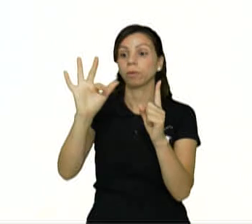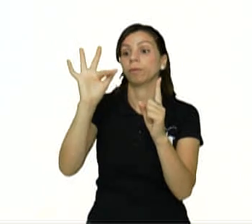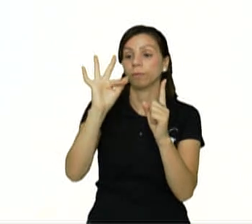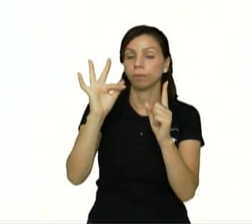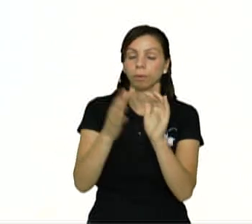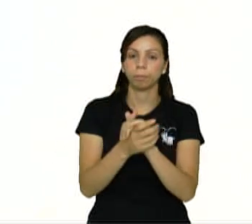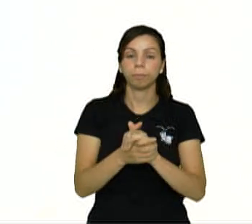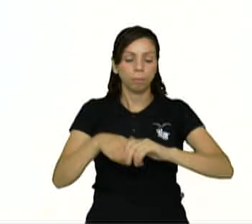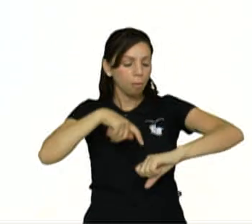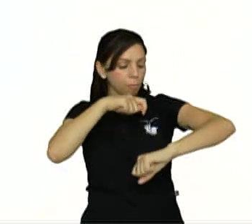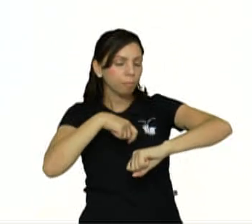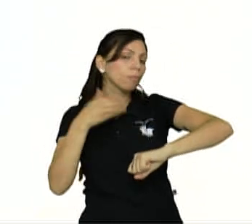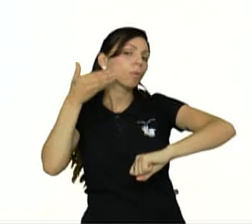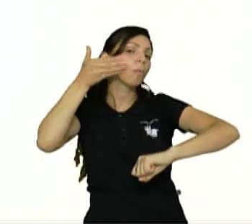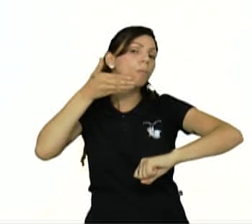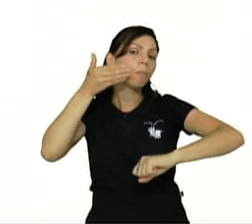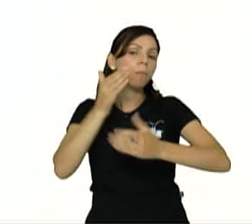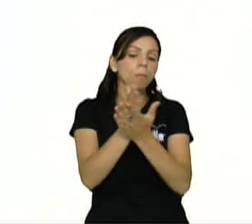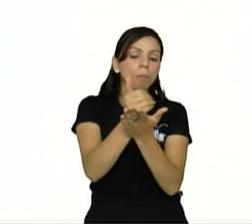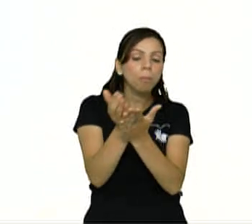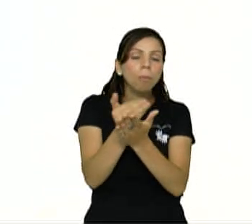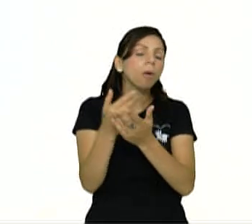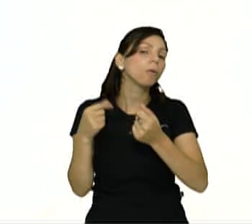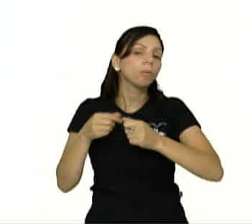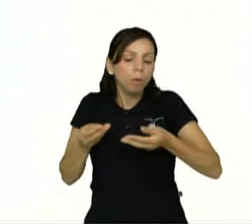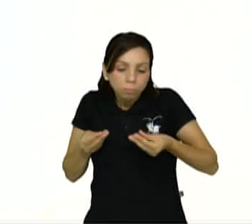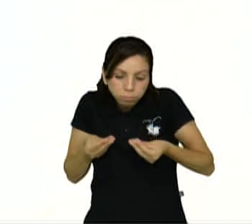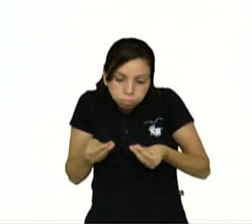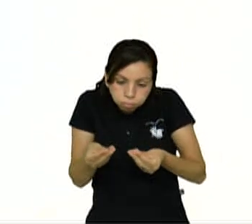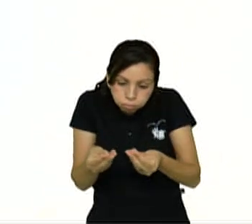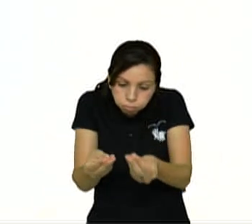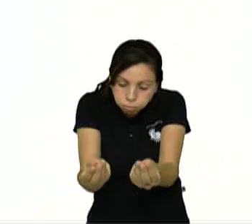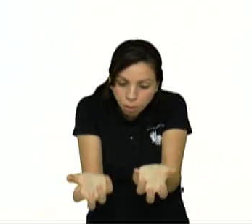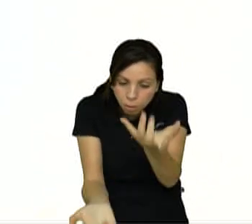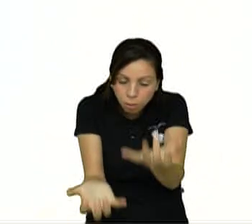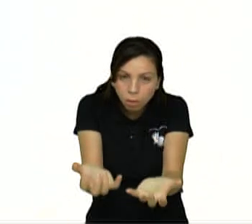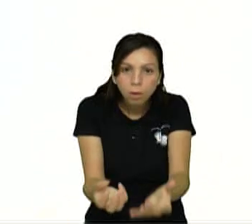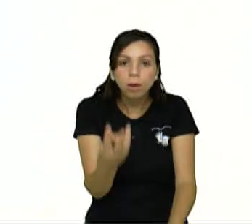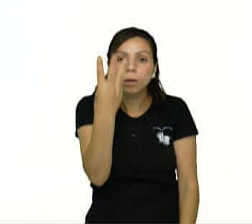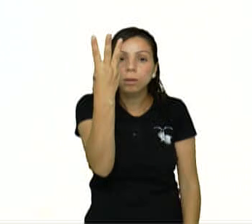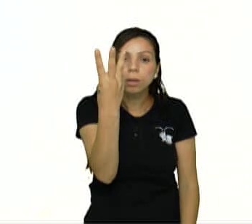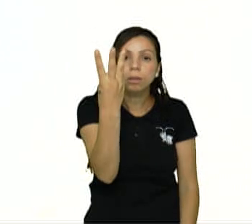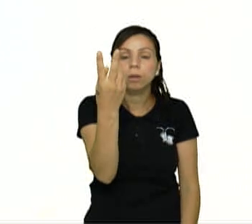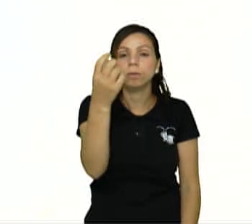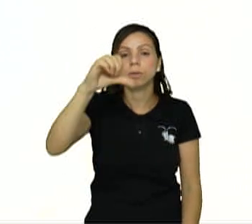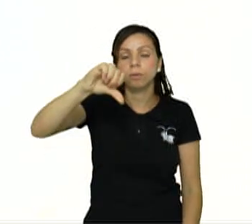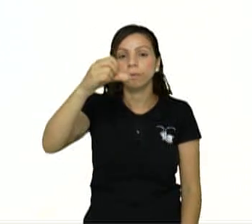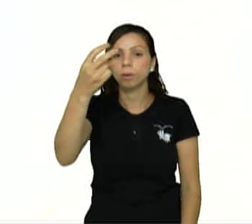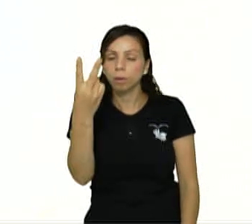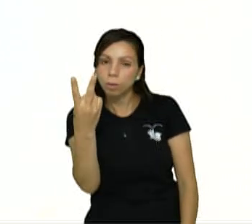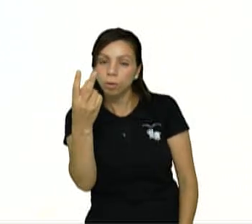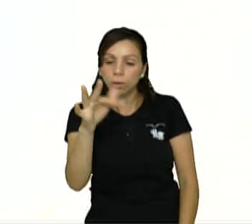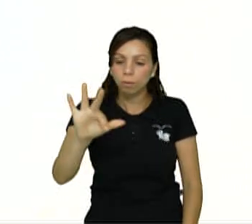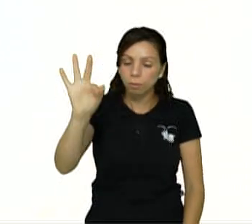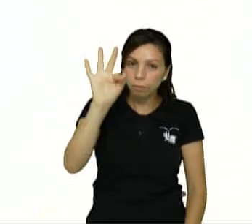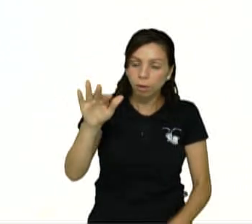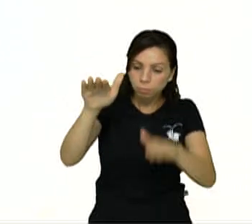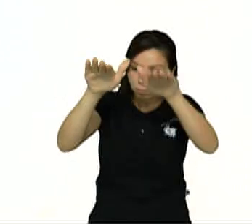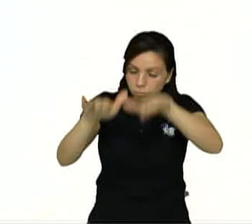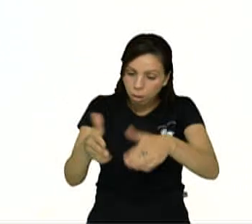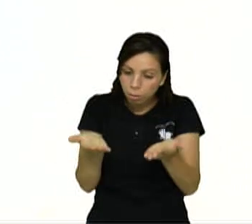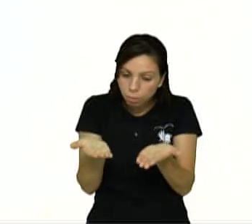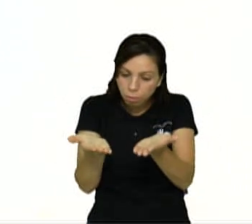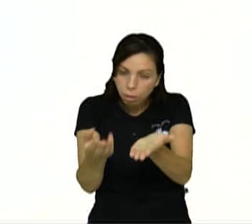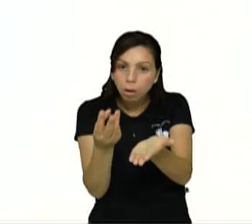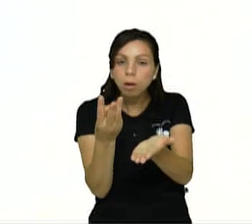receita disse que o bolo deve ser levado ao forno a 392 Fahrenheit e permanecer nessa temperatura por